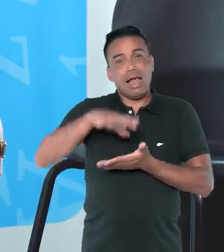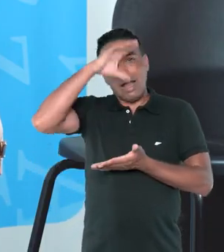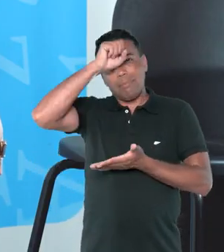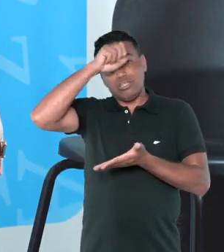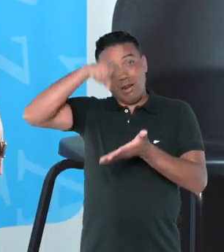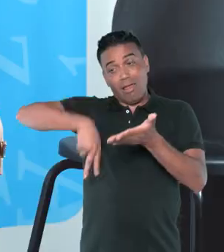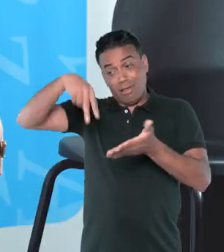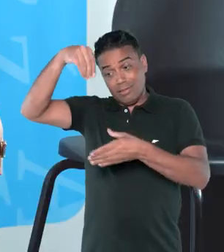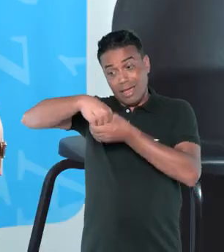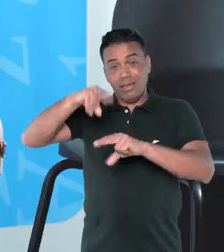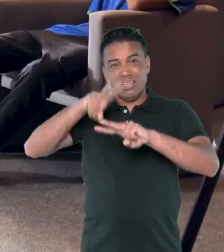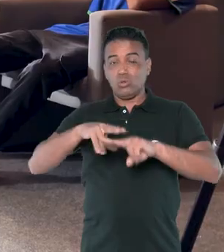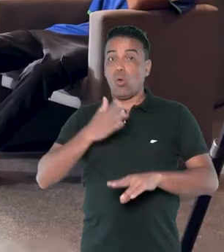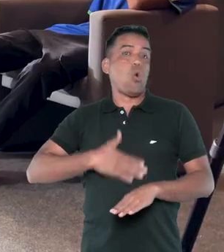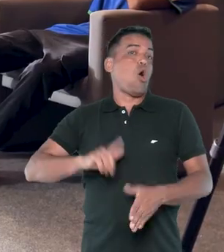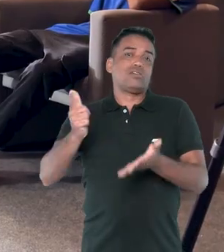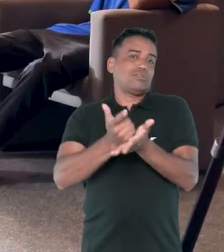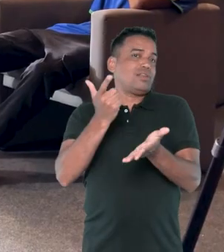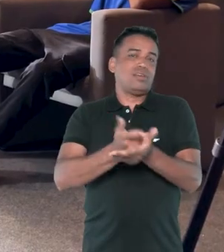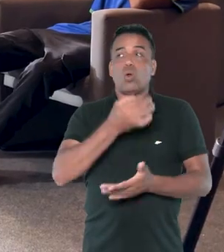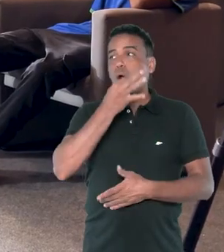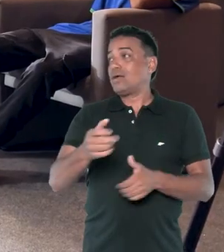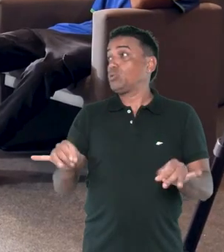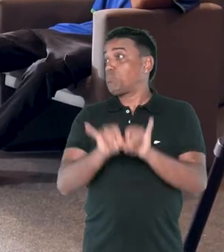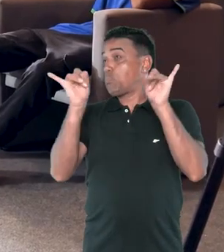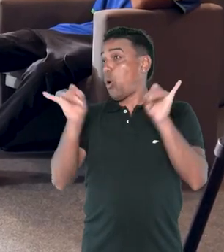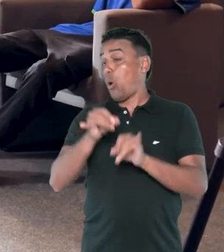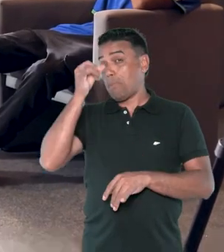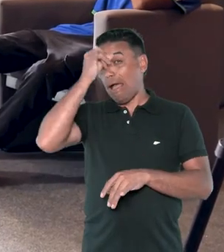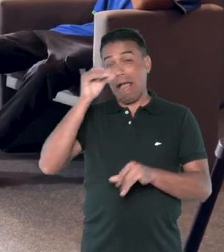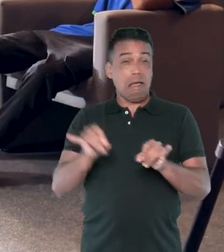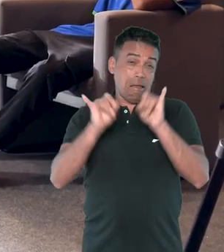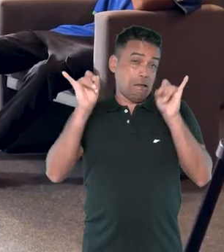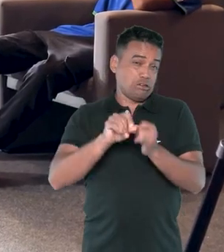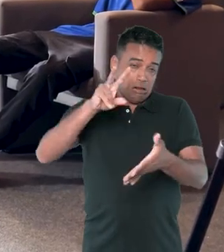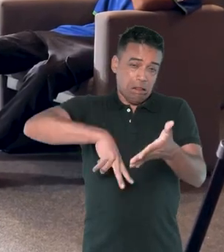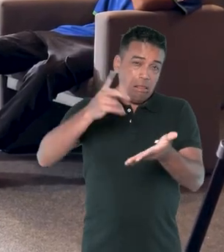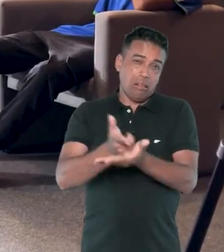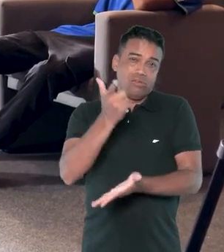dentro da prisão, eu não gosto de livro, eu acho isso uma besteira, e